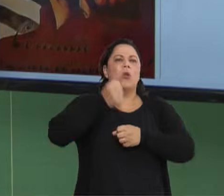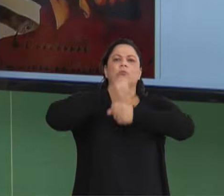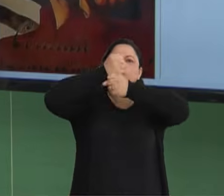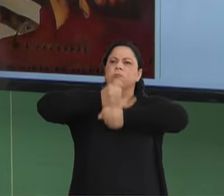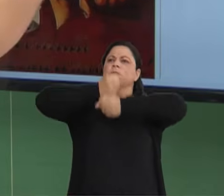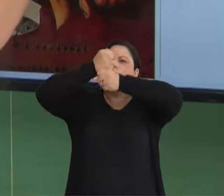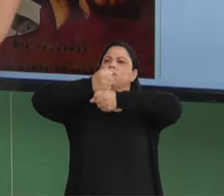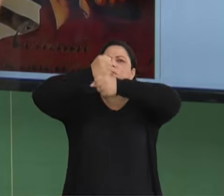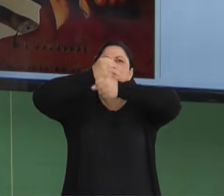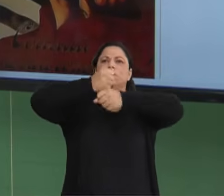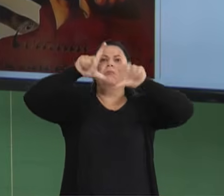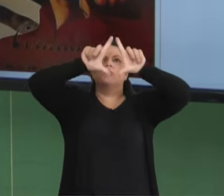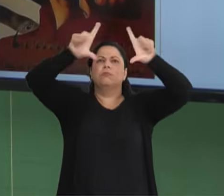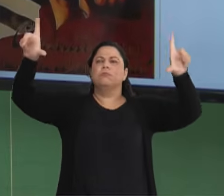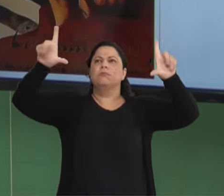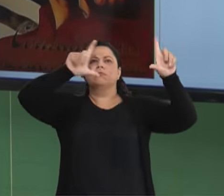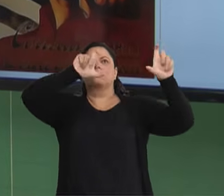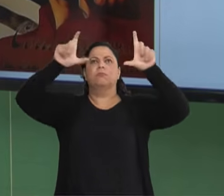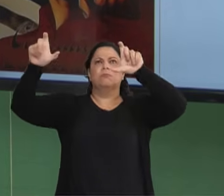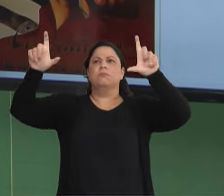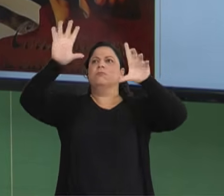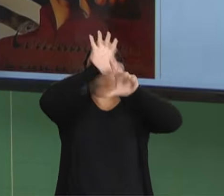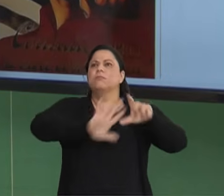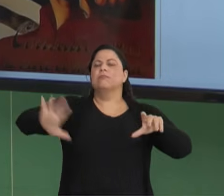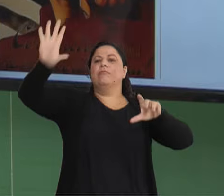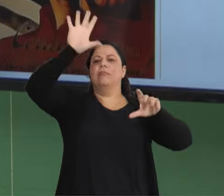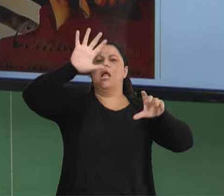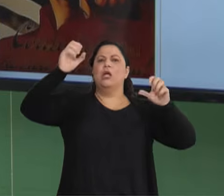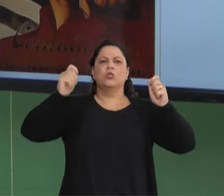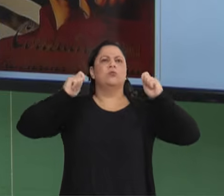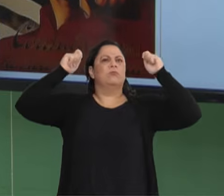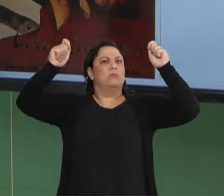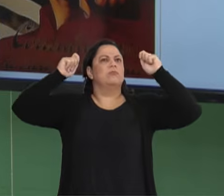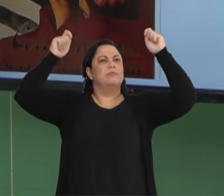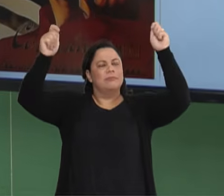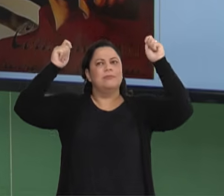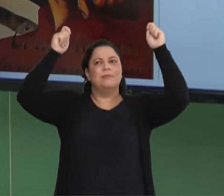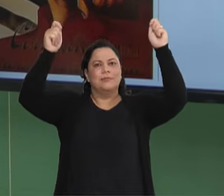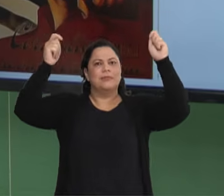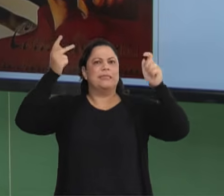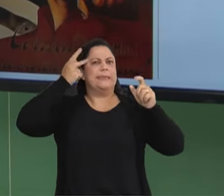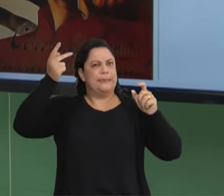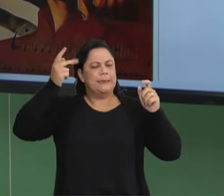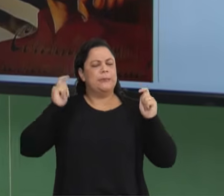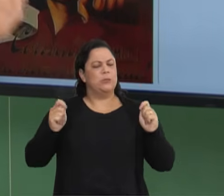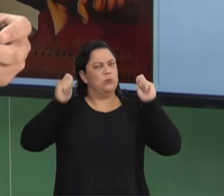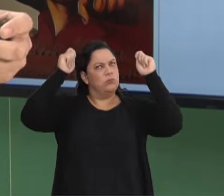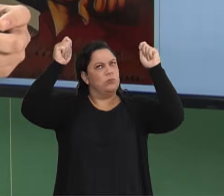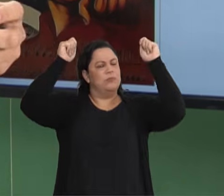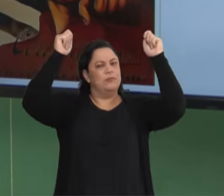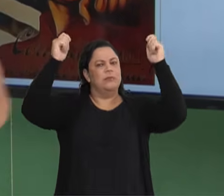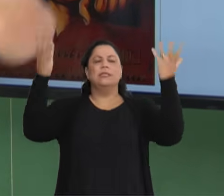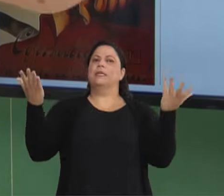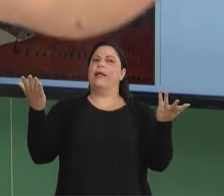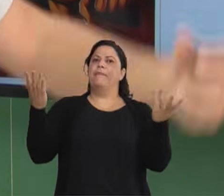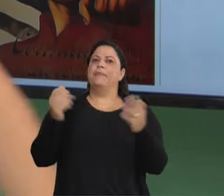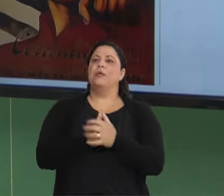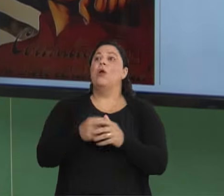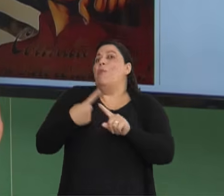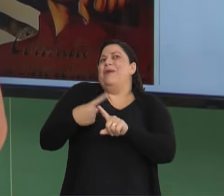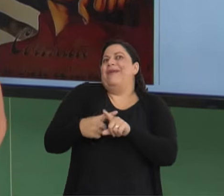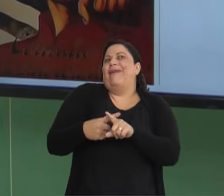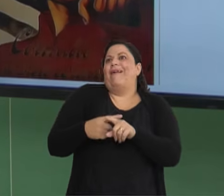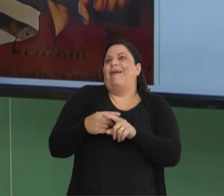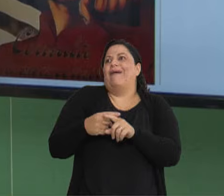da população de São Paulo para essa guerra, para que a população ajude. Afinal, você tem basicamente só São Paulo contra o